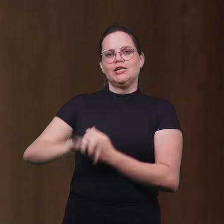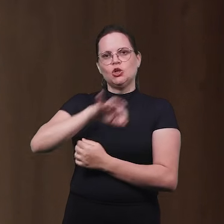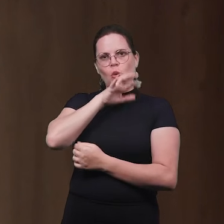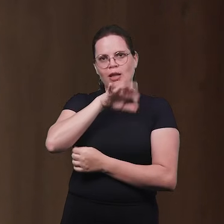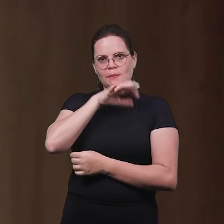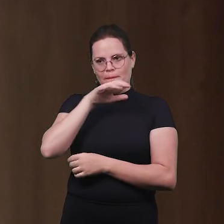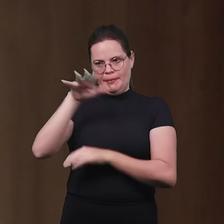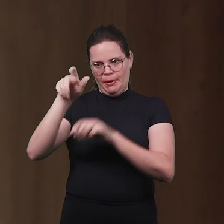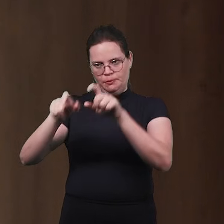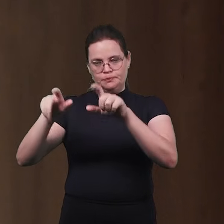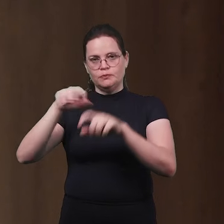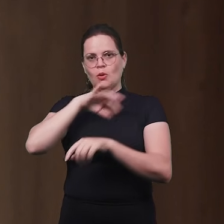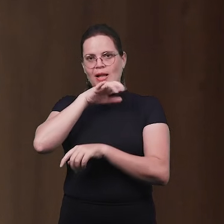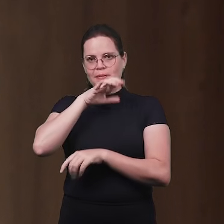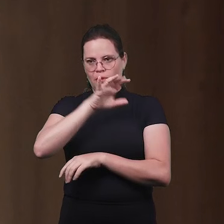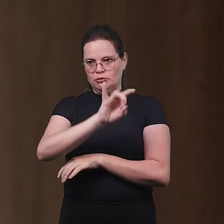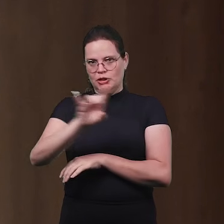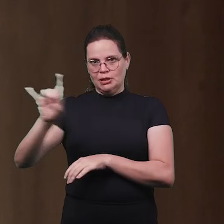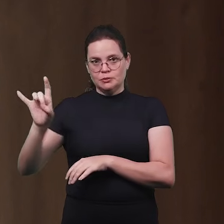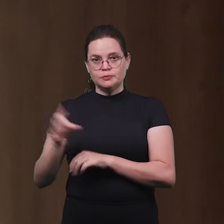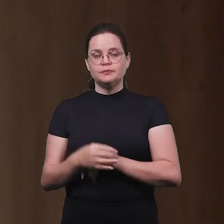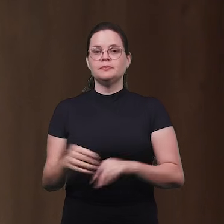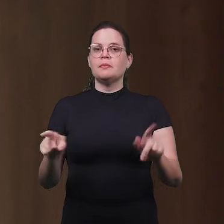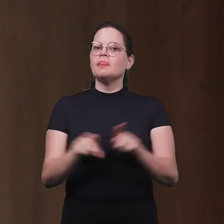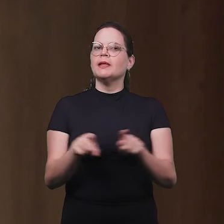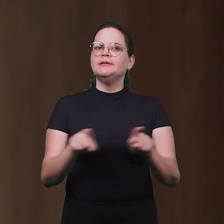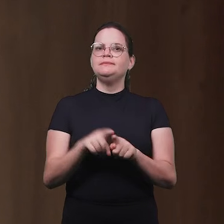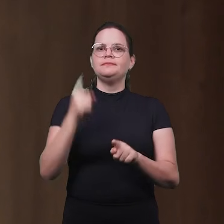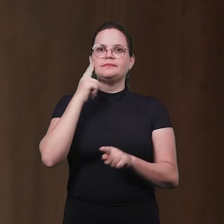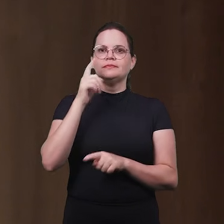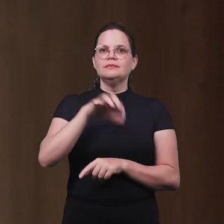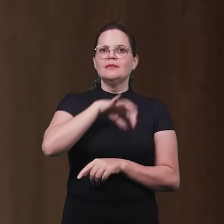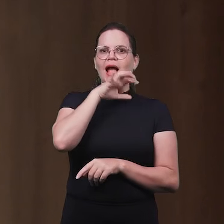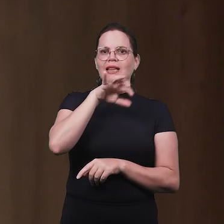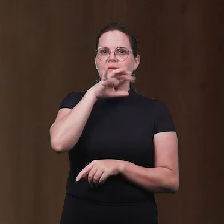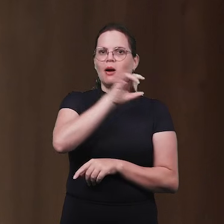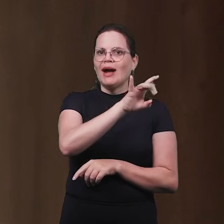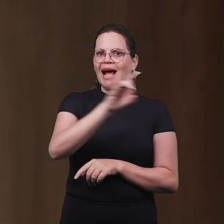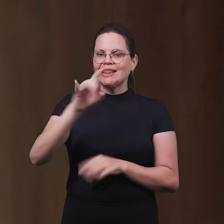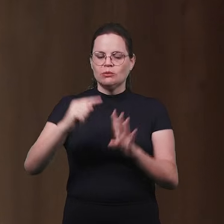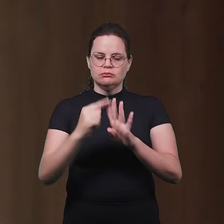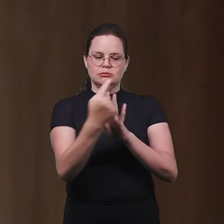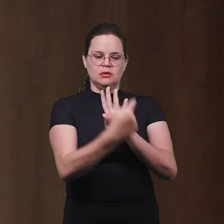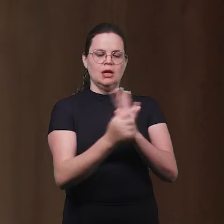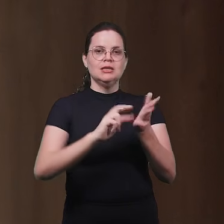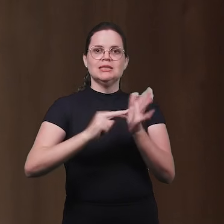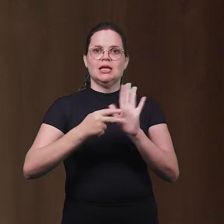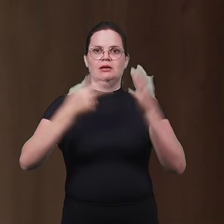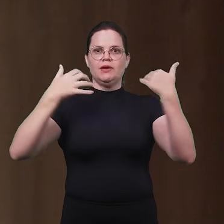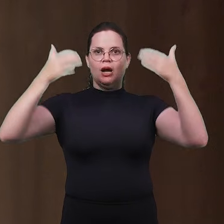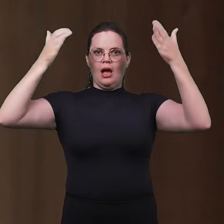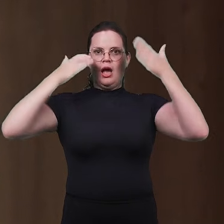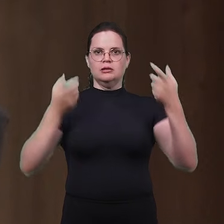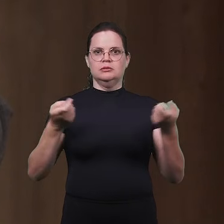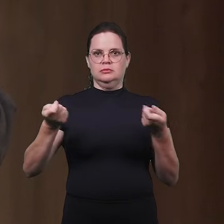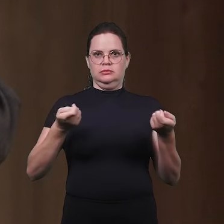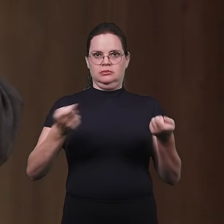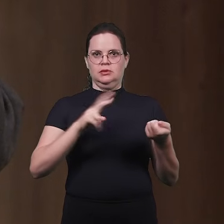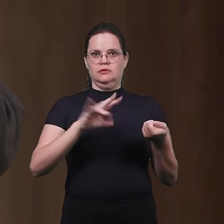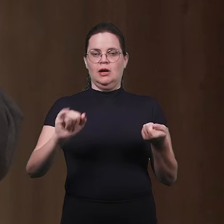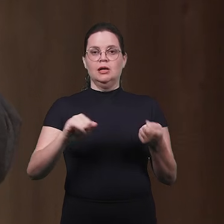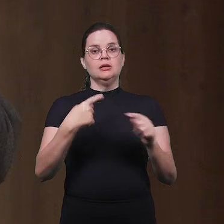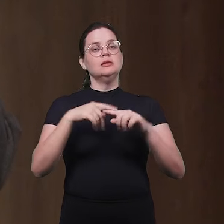daquele animal. A outra coisa importante é que cada animal desse representa um reino. Isso.